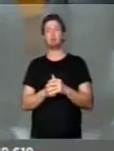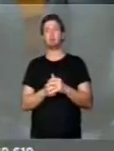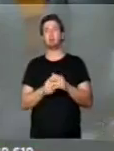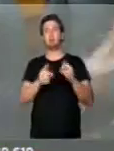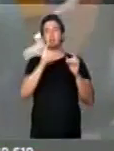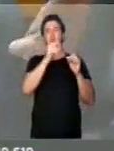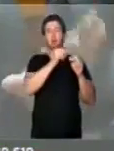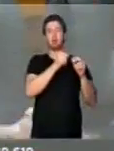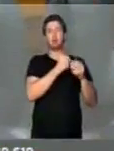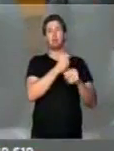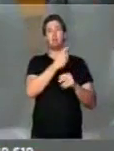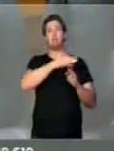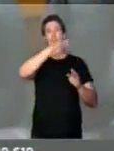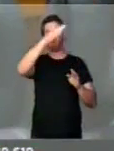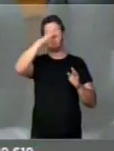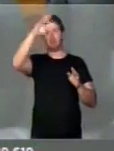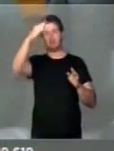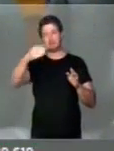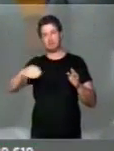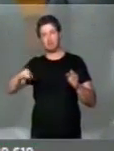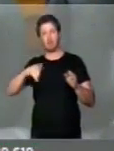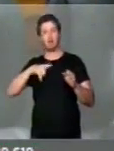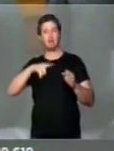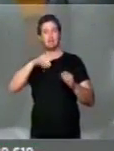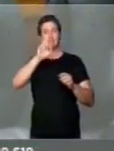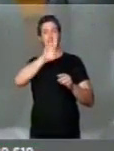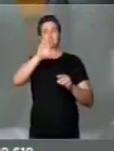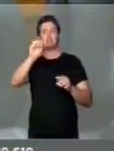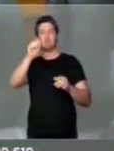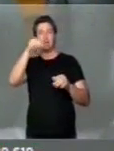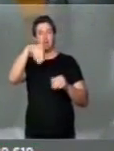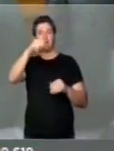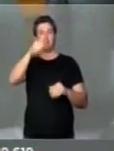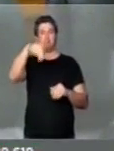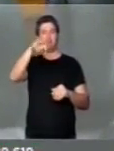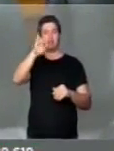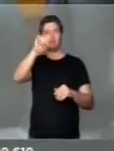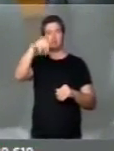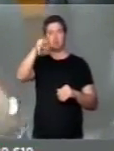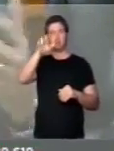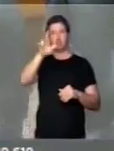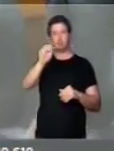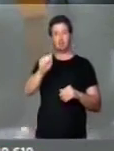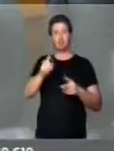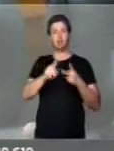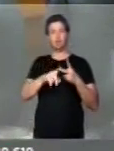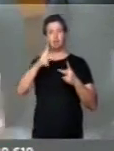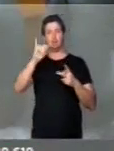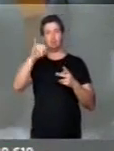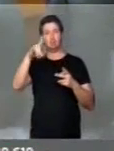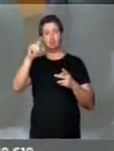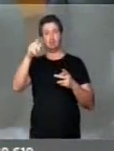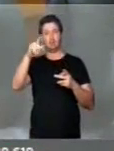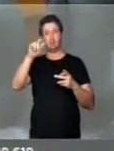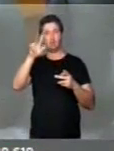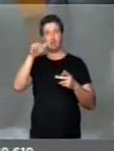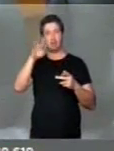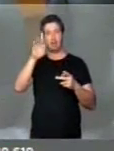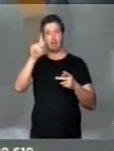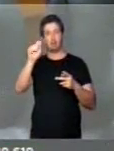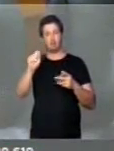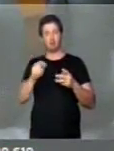planícies para as serras que sobem ali na Serra da Mantiqueira, passando ali por Caçapava, Pindamonhangaba, Guaratinguetá, a minha